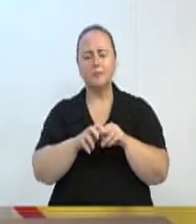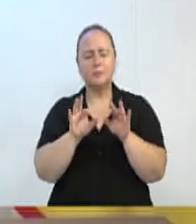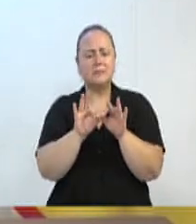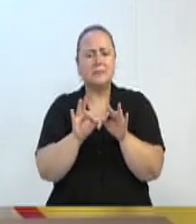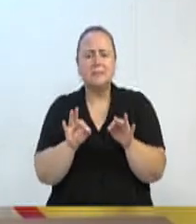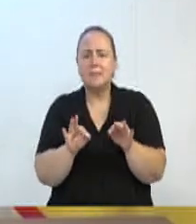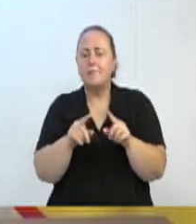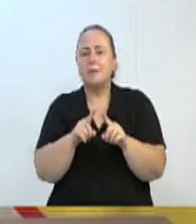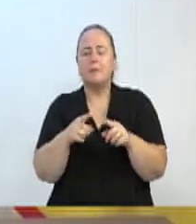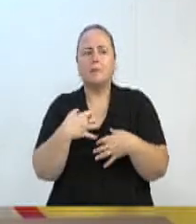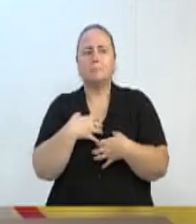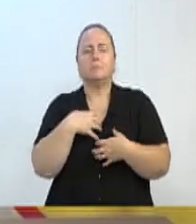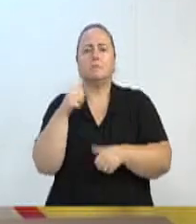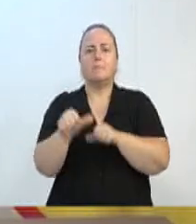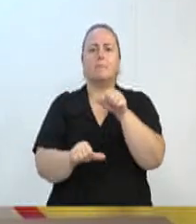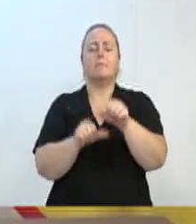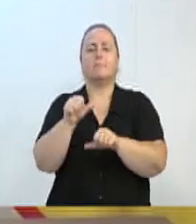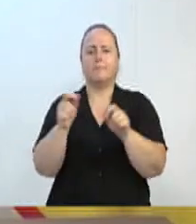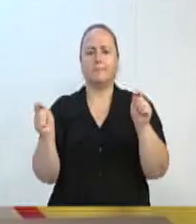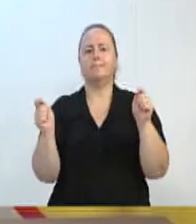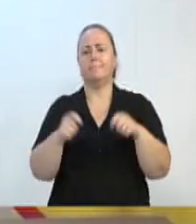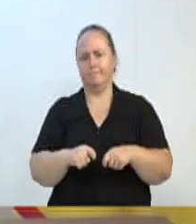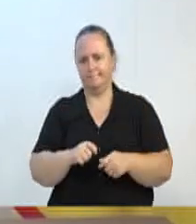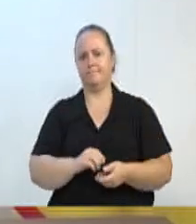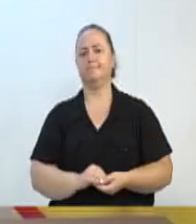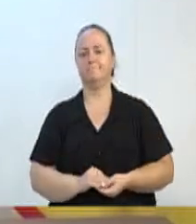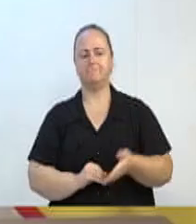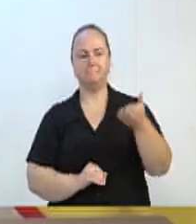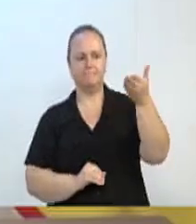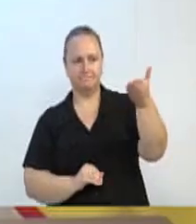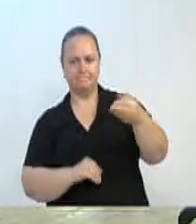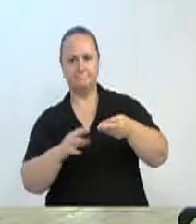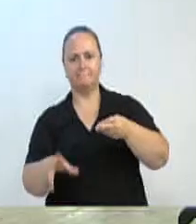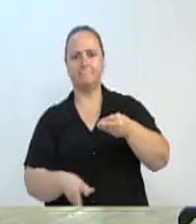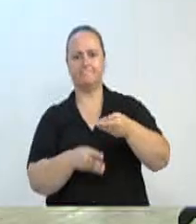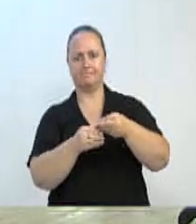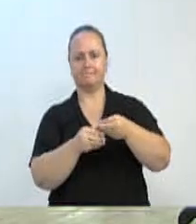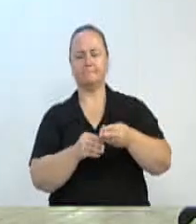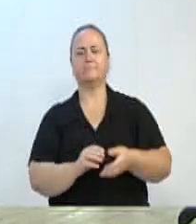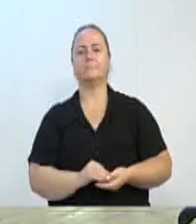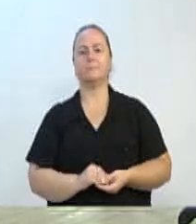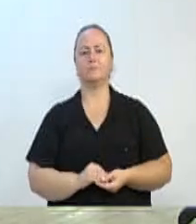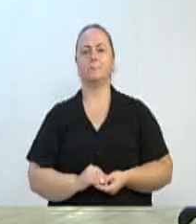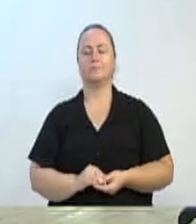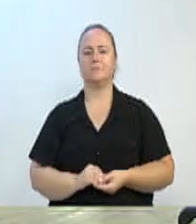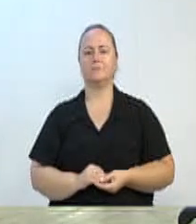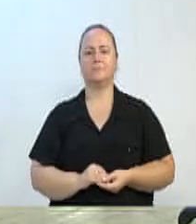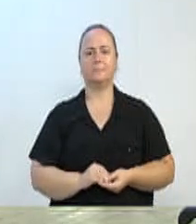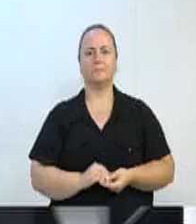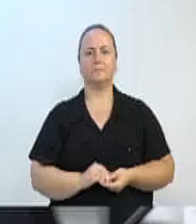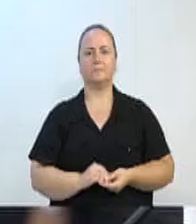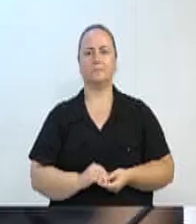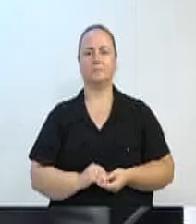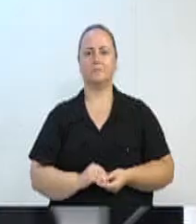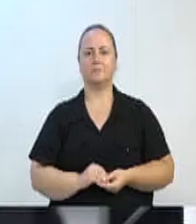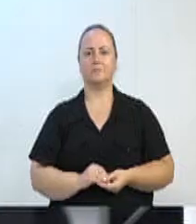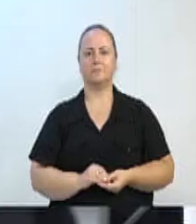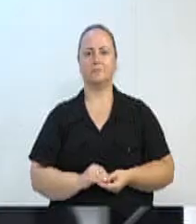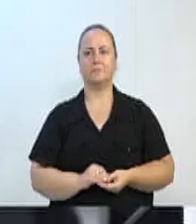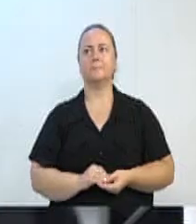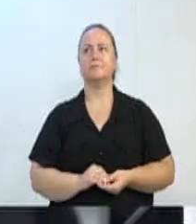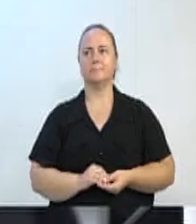muito impactantes para transformação com certeza uma uma parte o vereador Gilson com a atualização do orador ou sem a parte Vereador Gilson